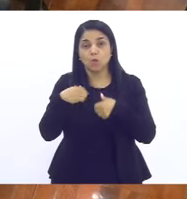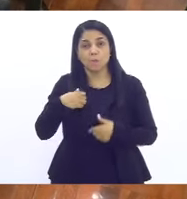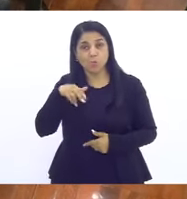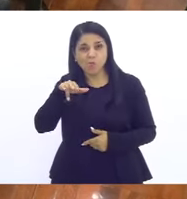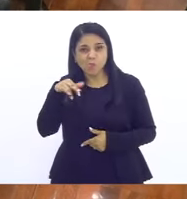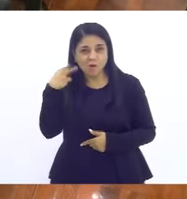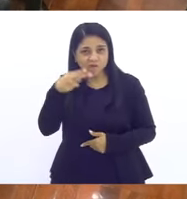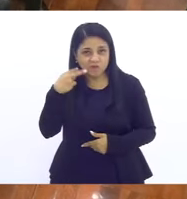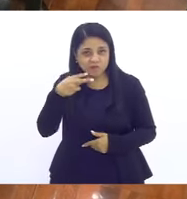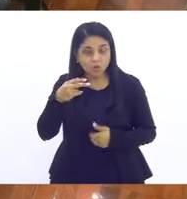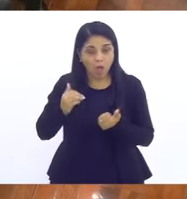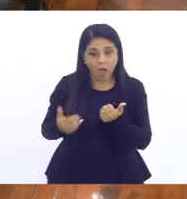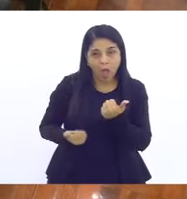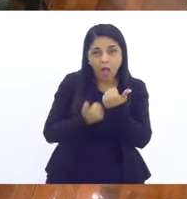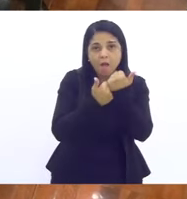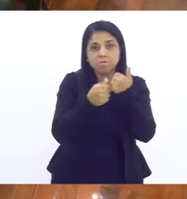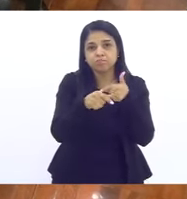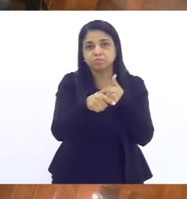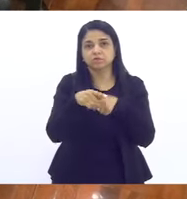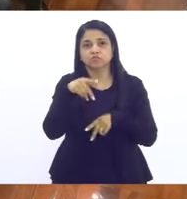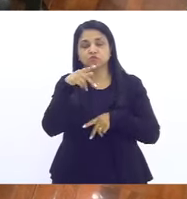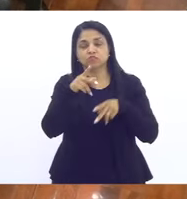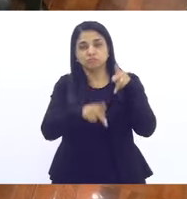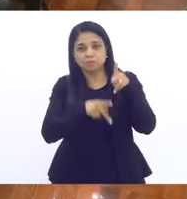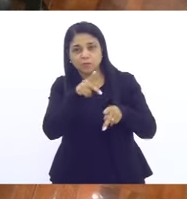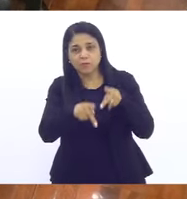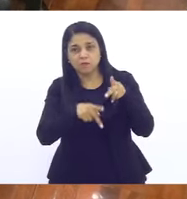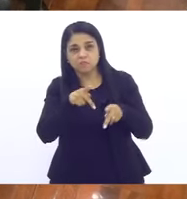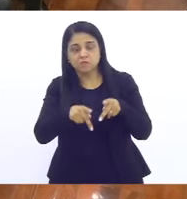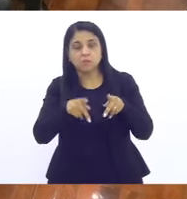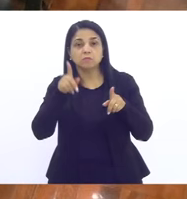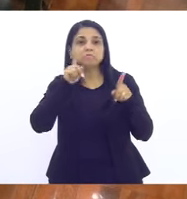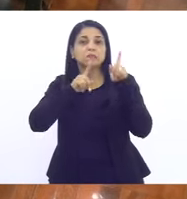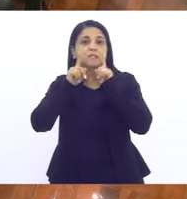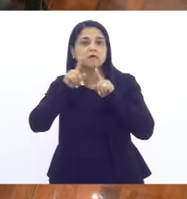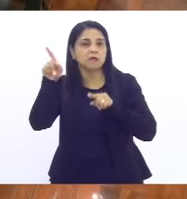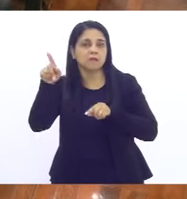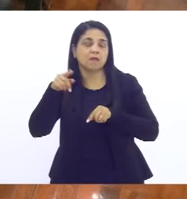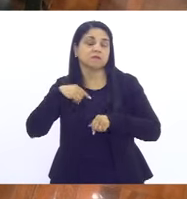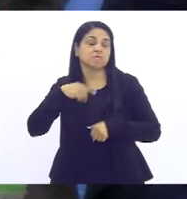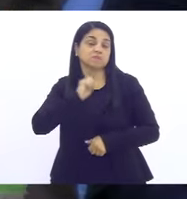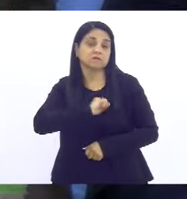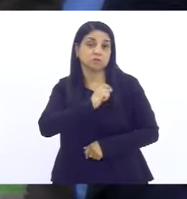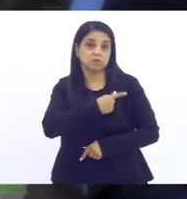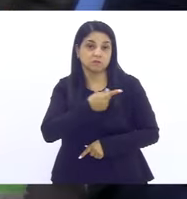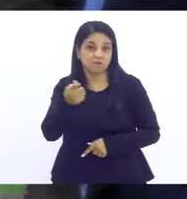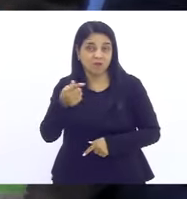apoiando os moradores na rua até meia-noite, uma hora, duas, três horas da manhã, pô.